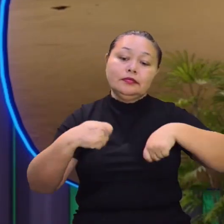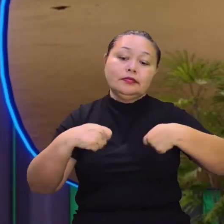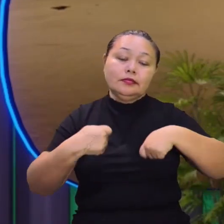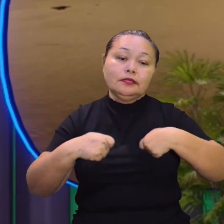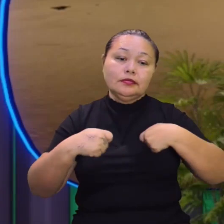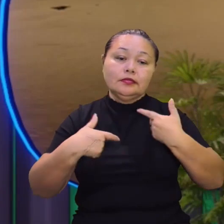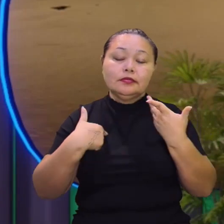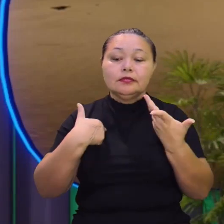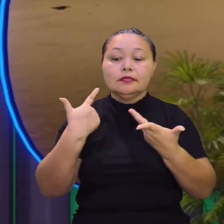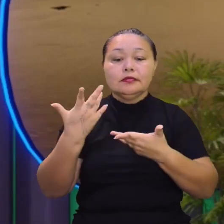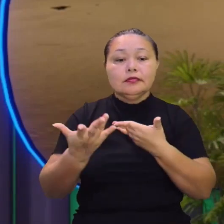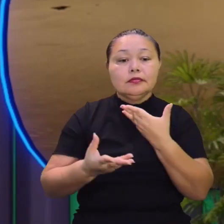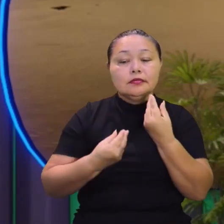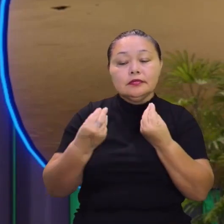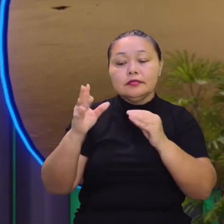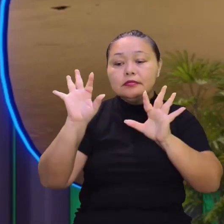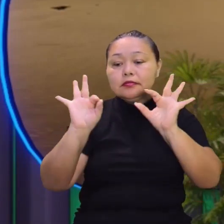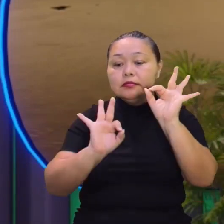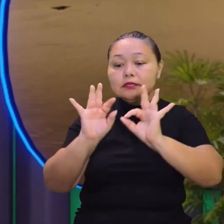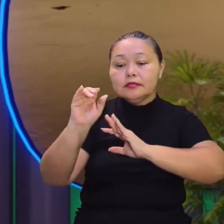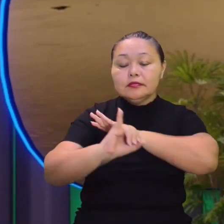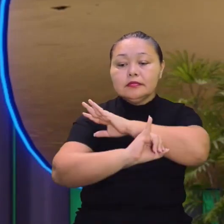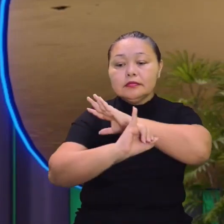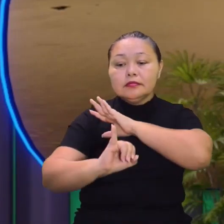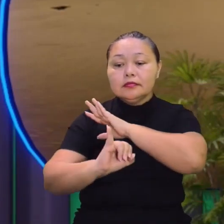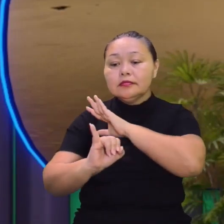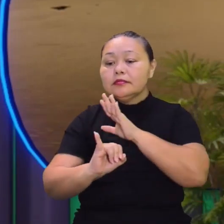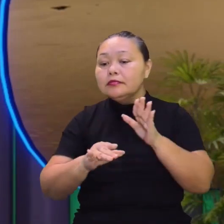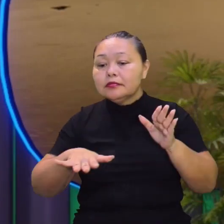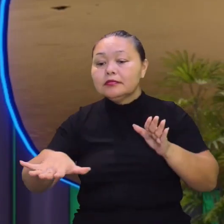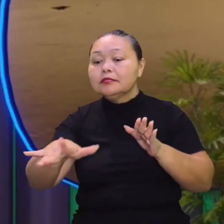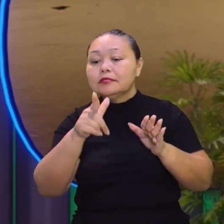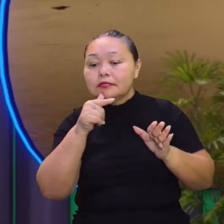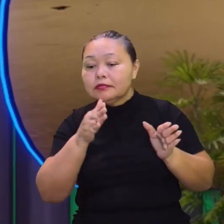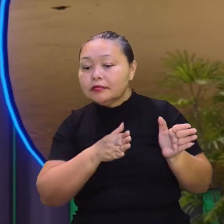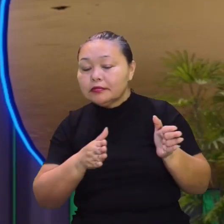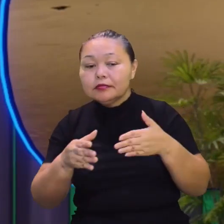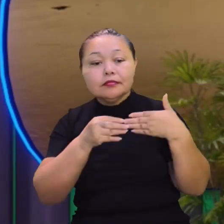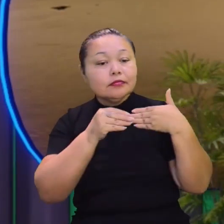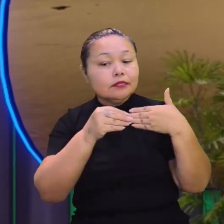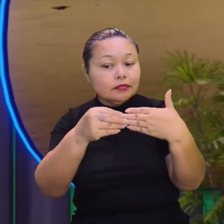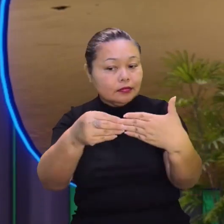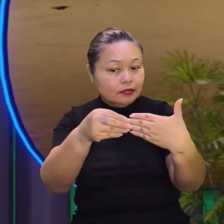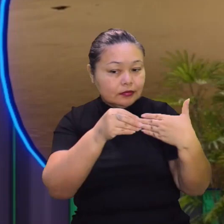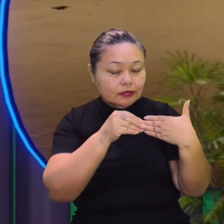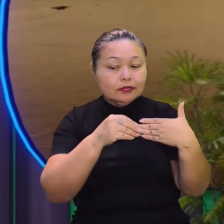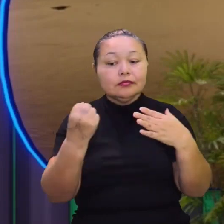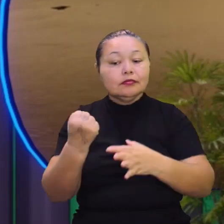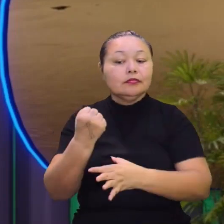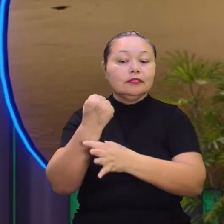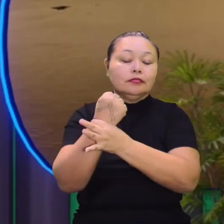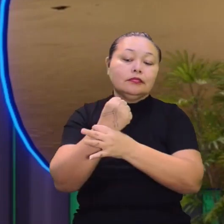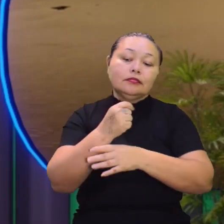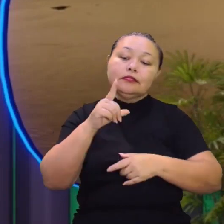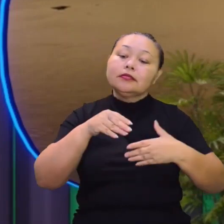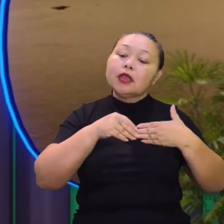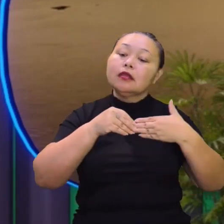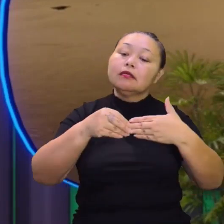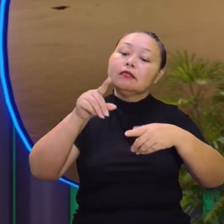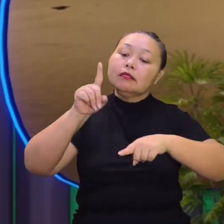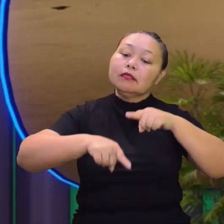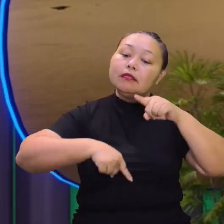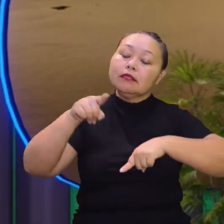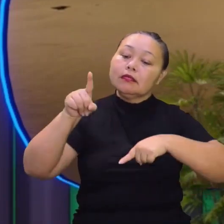entrar todo um trabalho de estruturação dessas hidrovias para que possam garantir o escoamento da